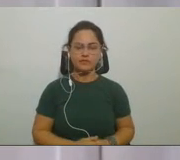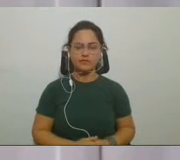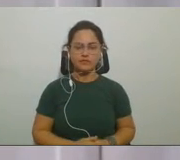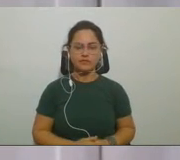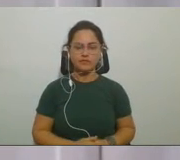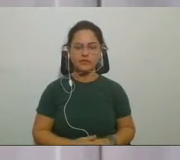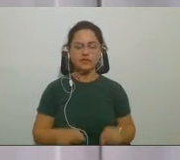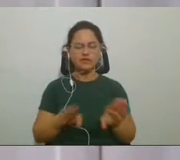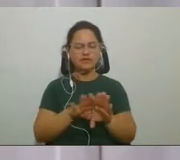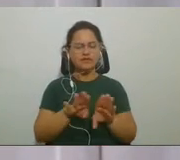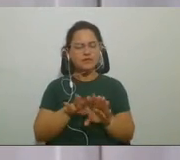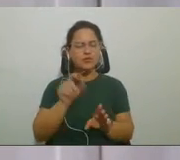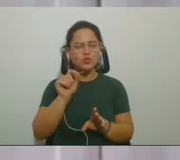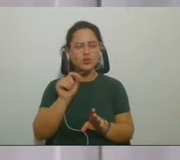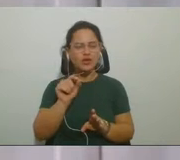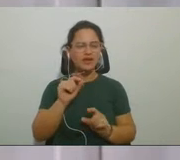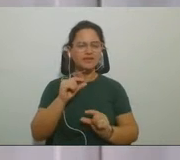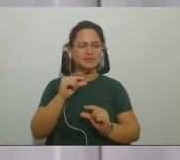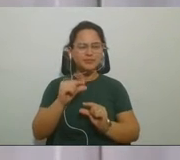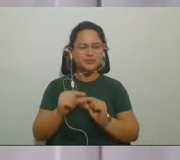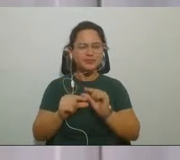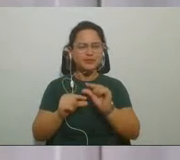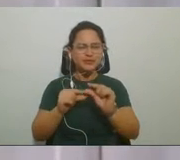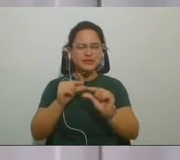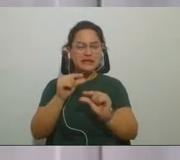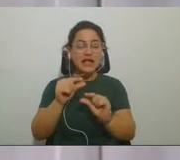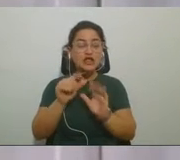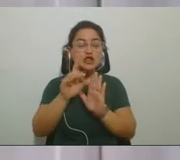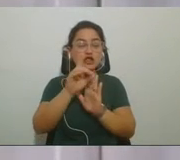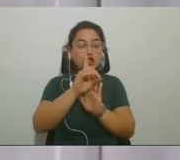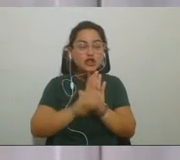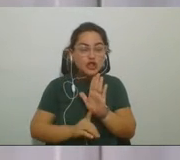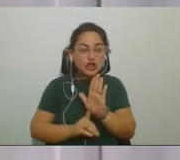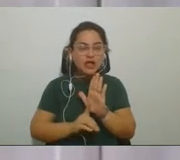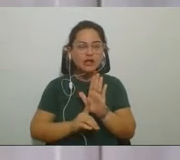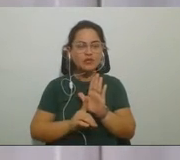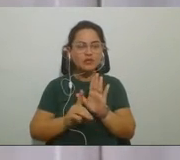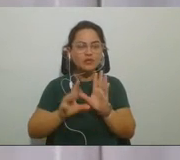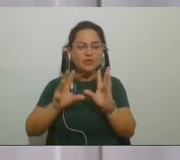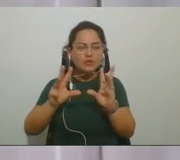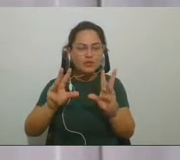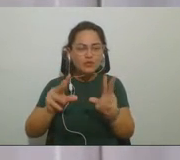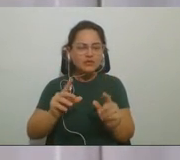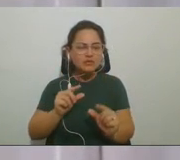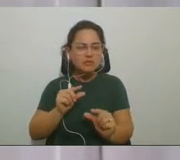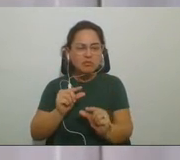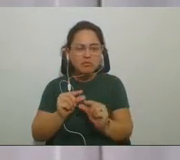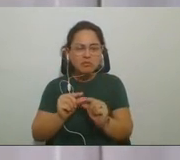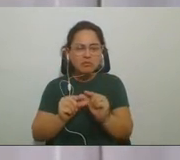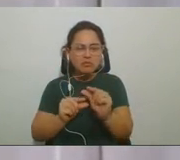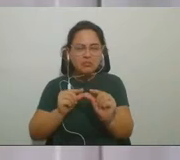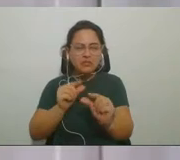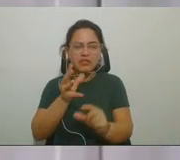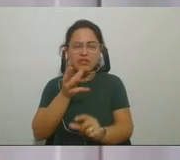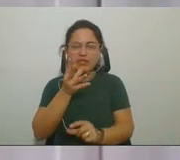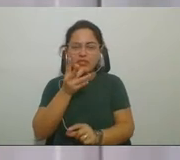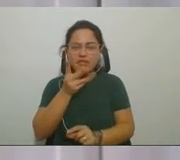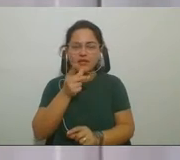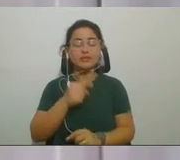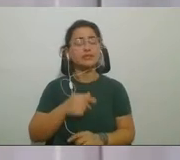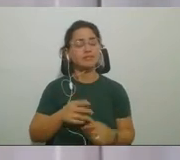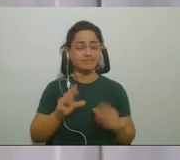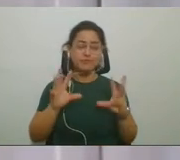lenta recuperação do Estado de Direito em boa parte dos nossos países.